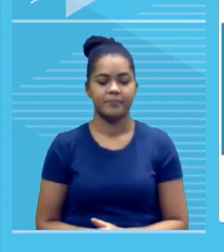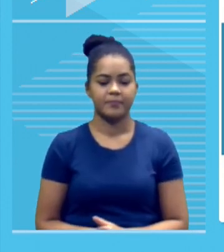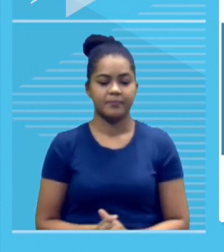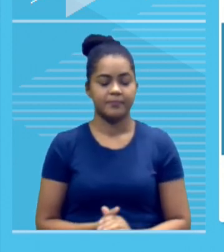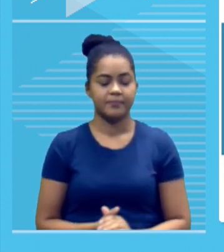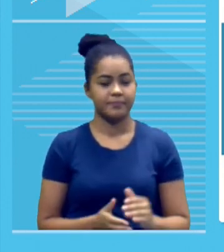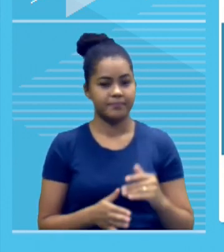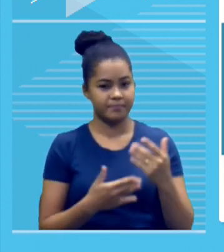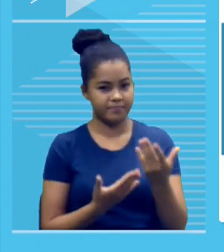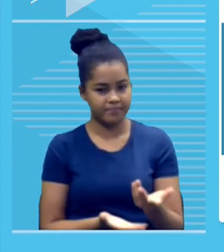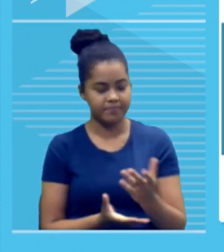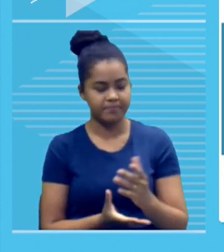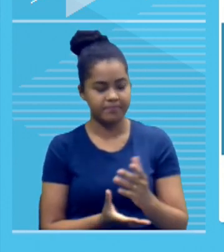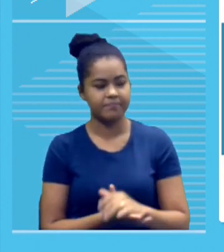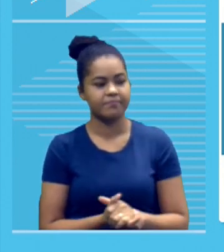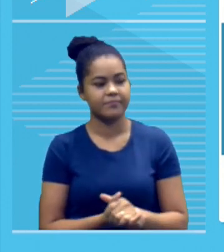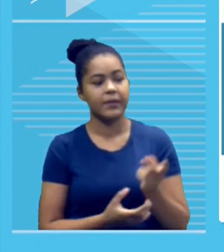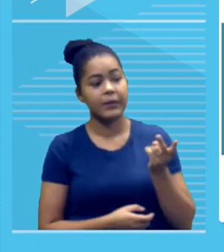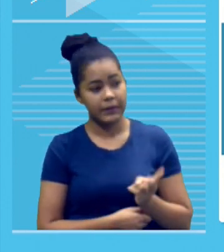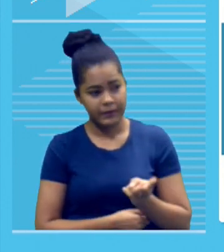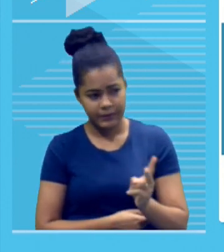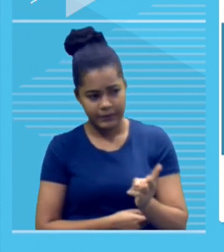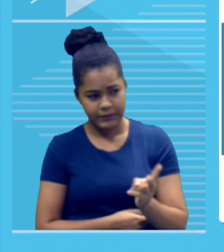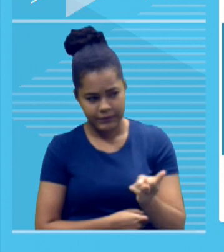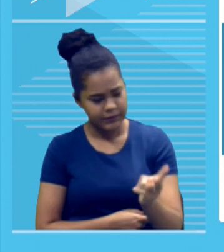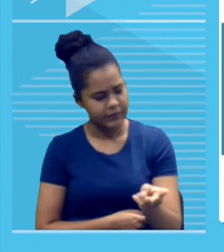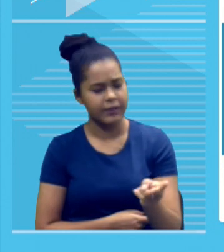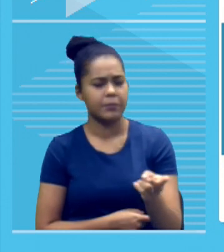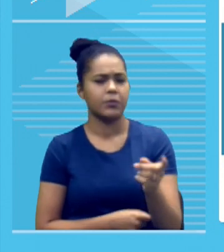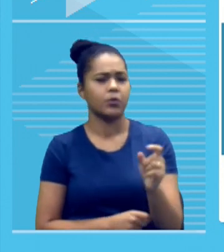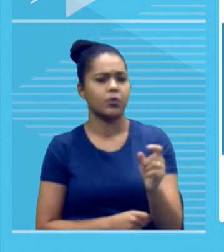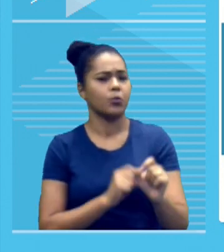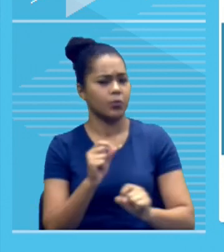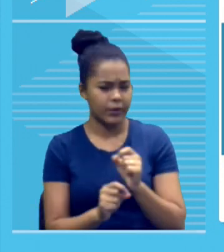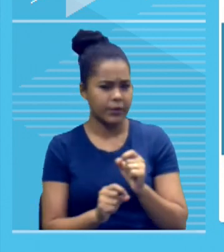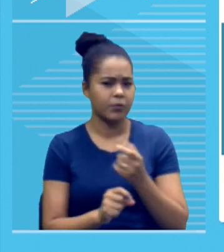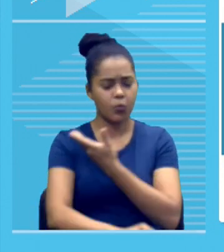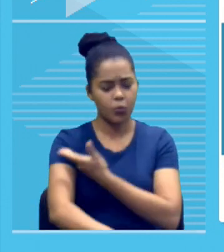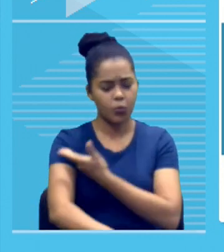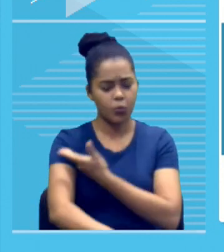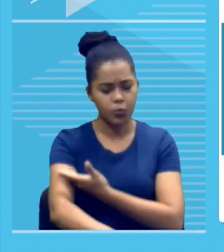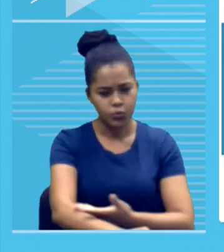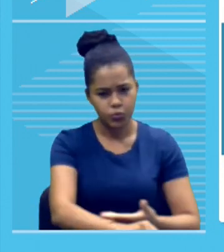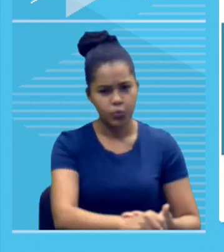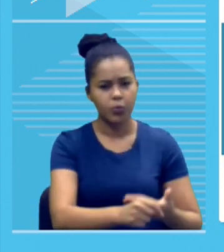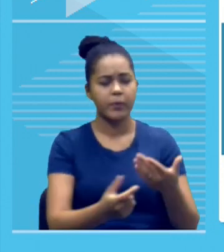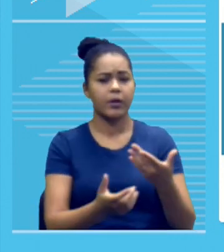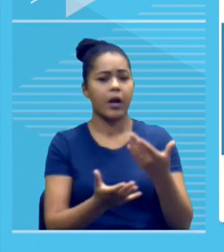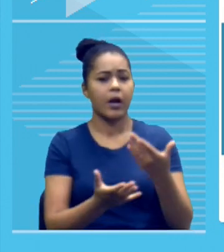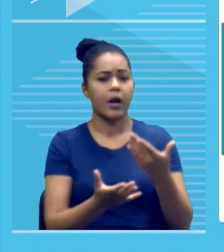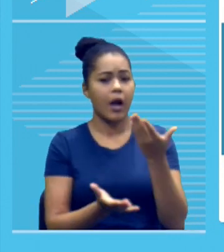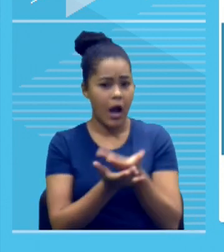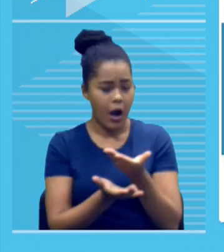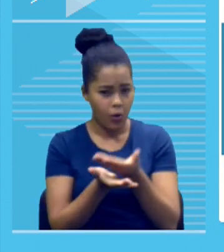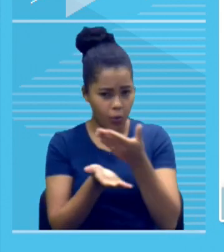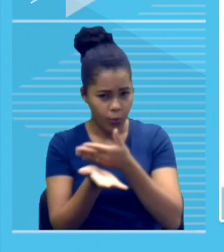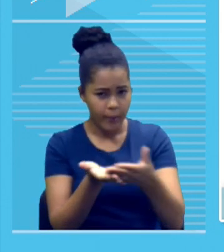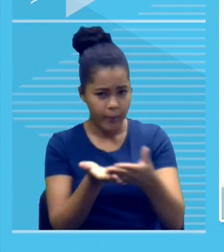vocês o nosso roteiro de aula. Tá? E aqui nós vamos colocar o nosso roteiro de aula. Vamos lá.